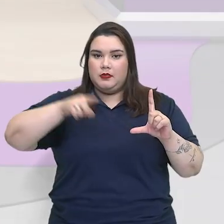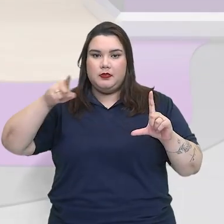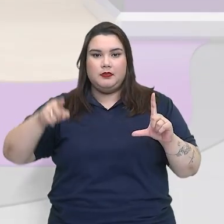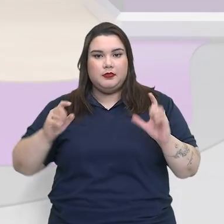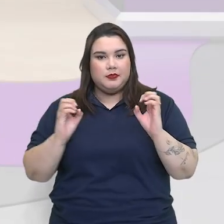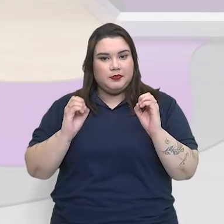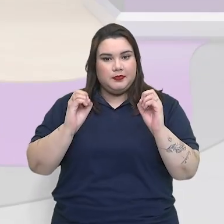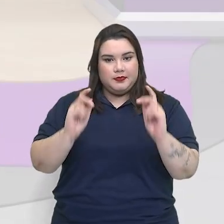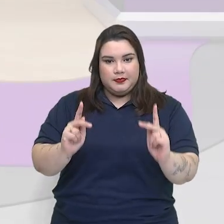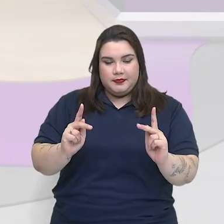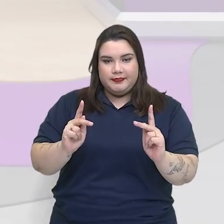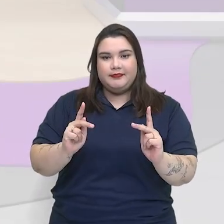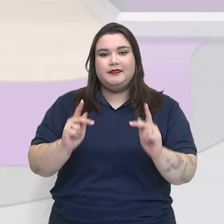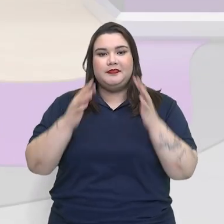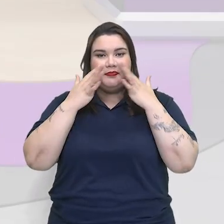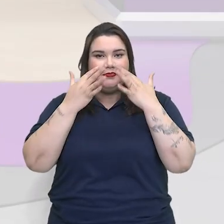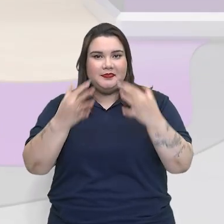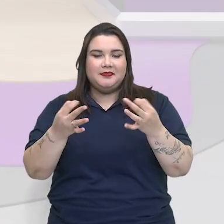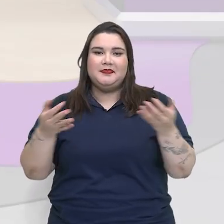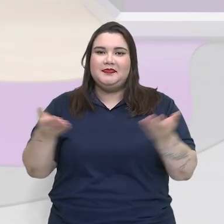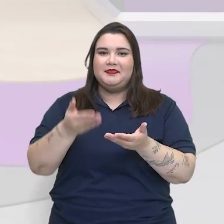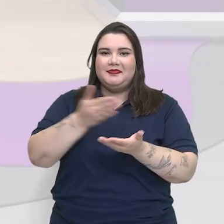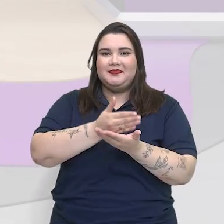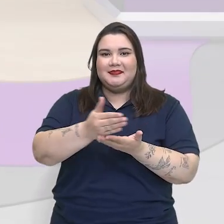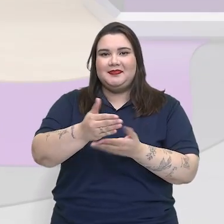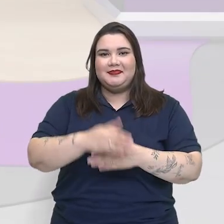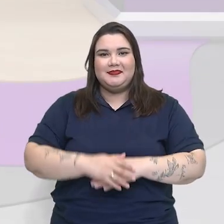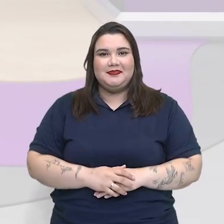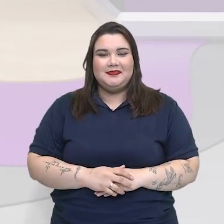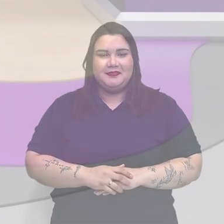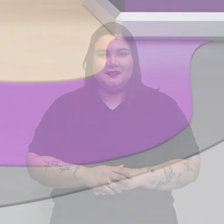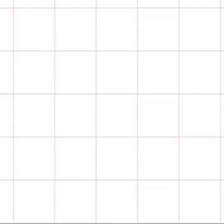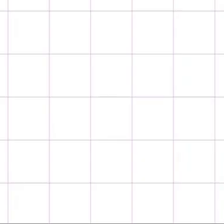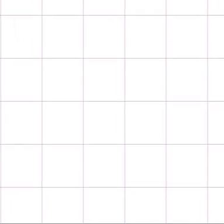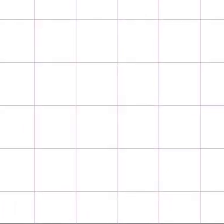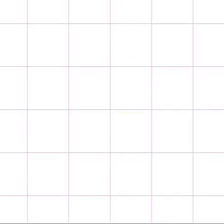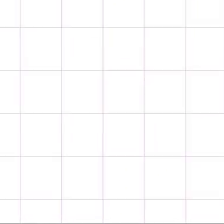gráficos. Todo mundo ligado? Vamos à aula.